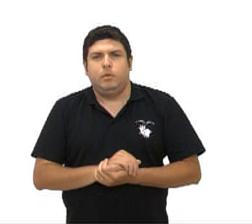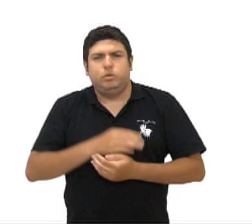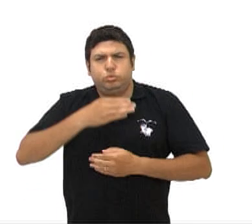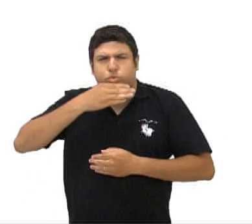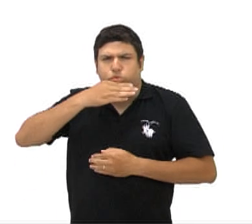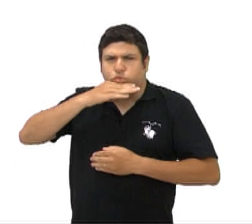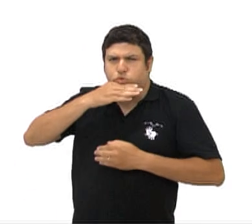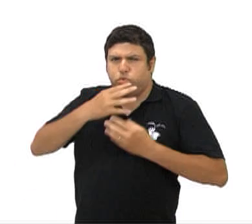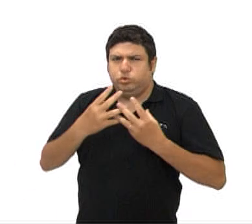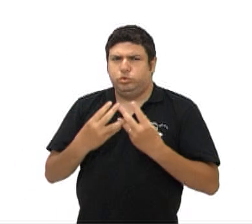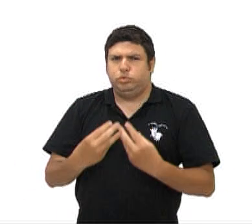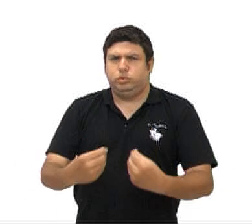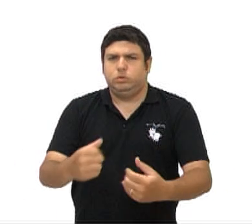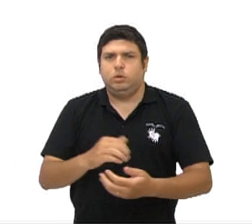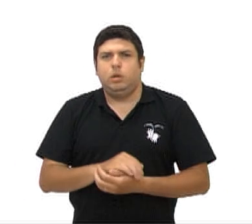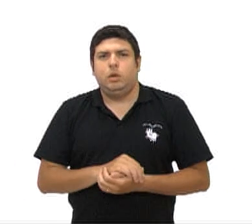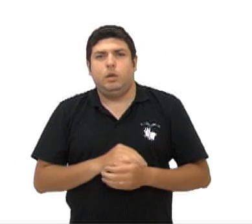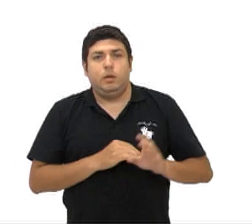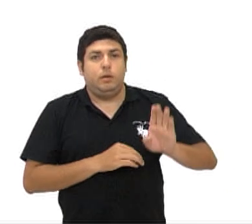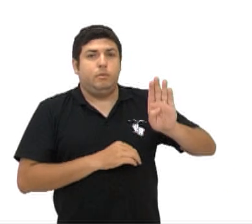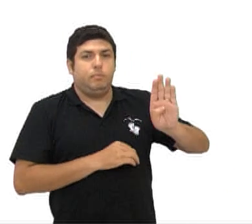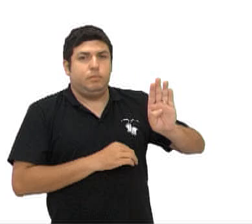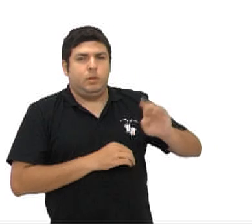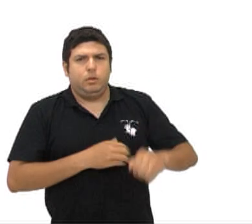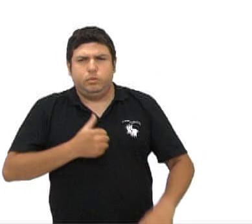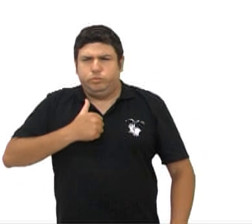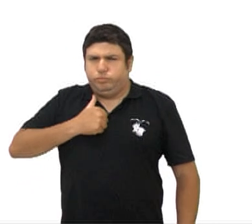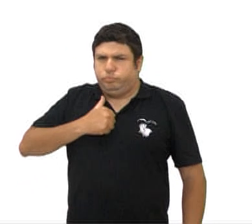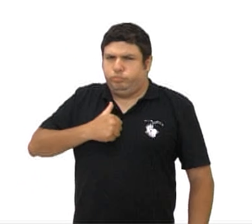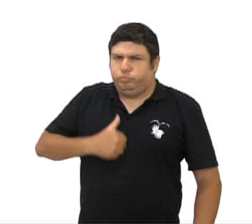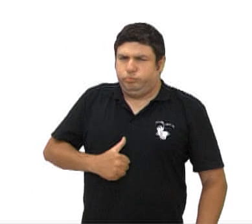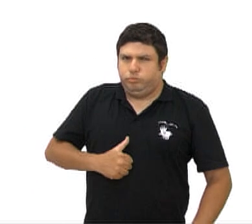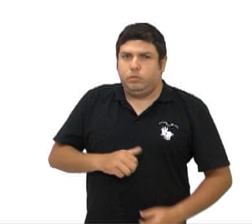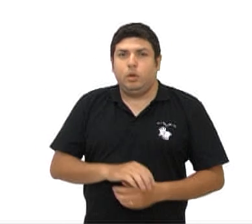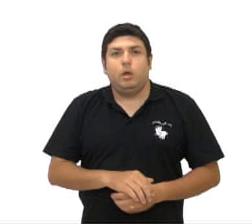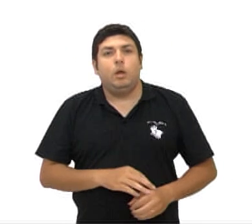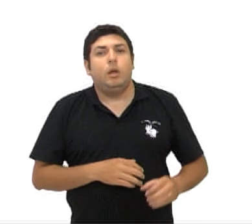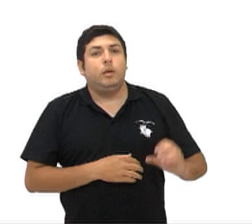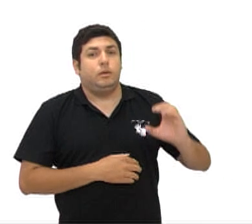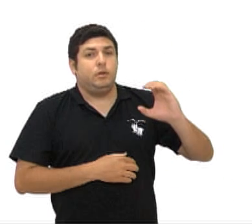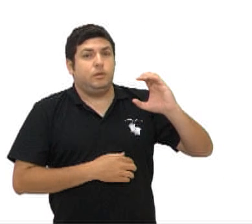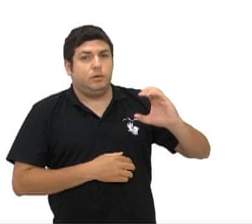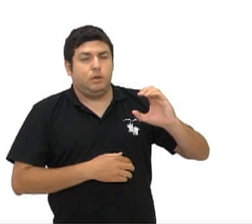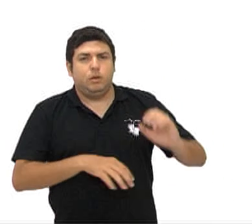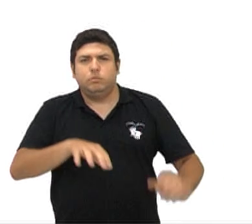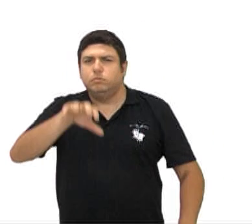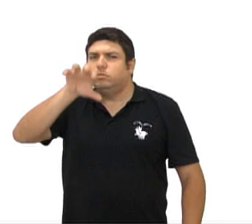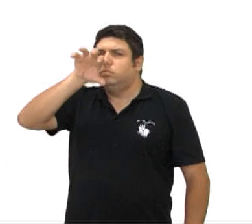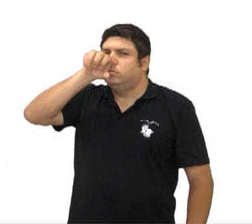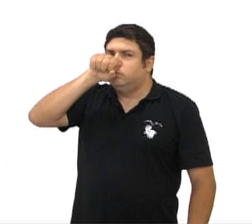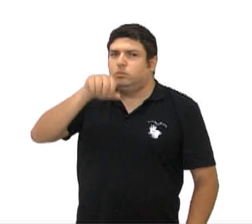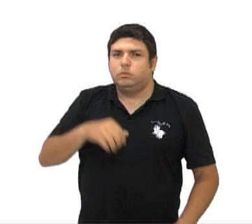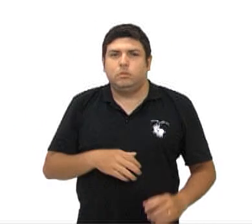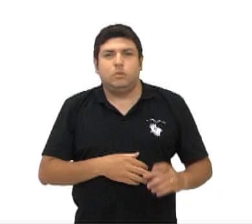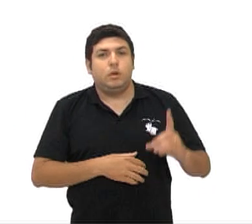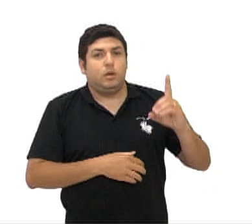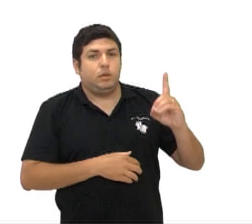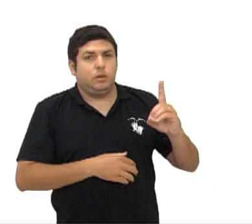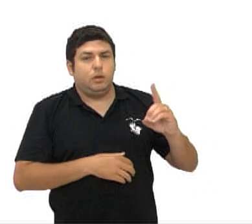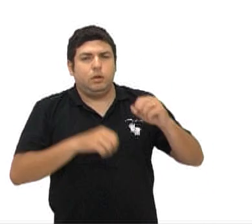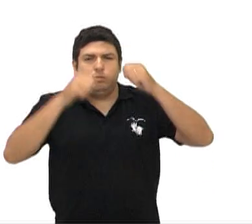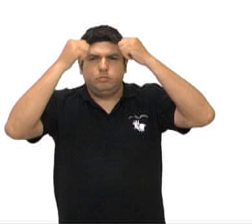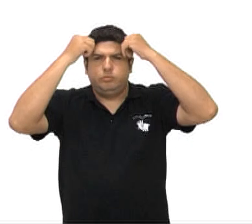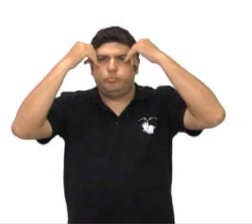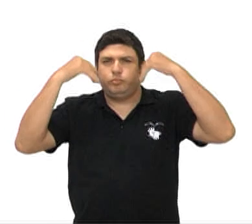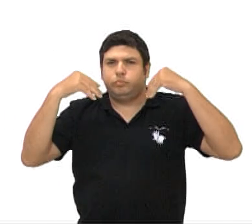urina. Letra B, eliminação de fezes. Letra C, respiração. Letra D,